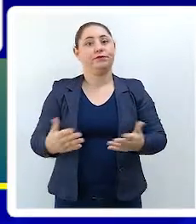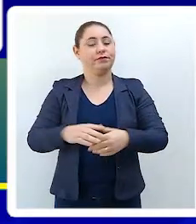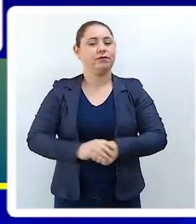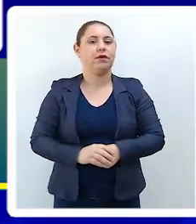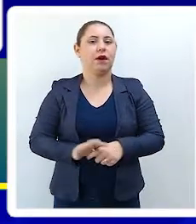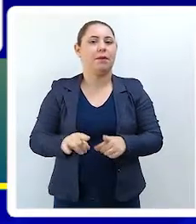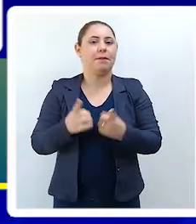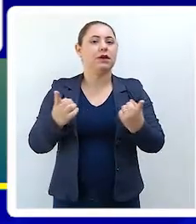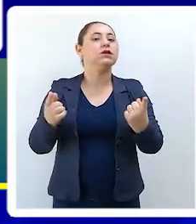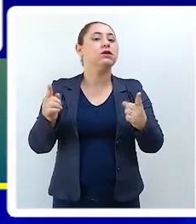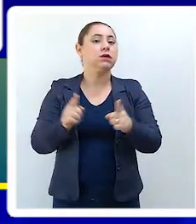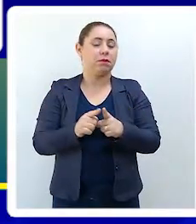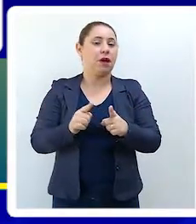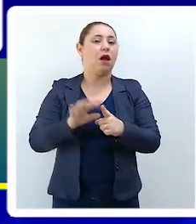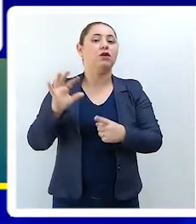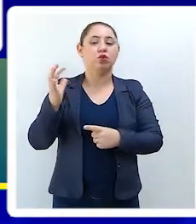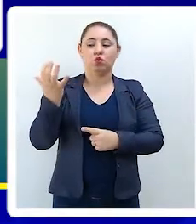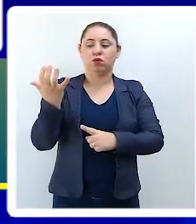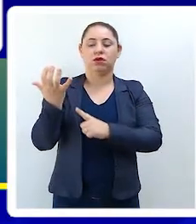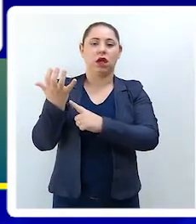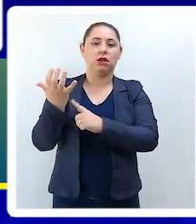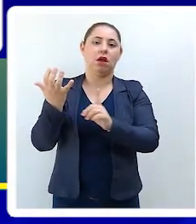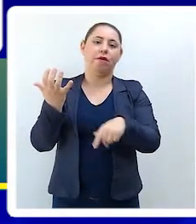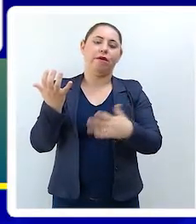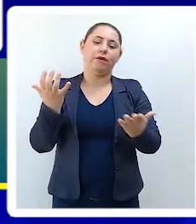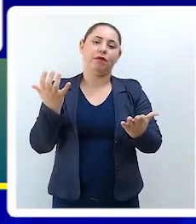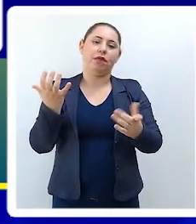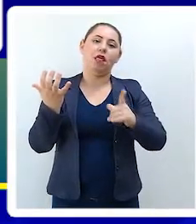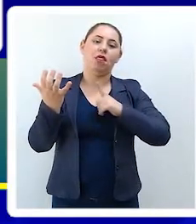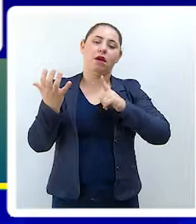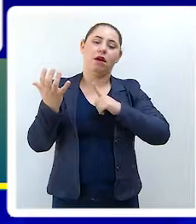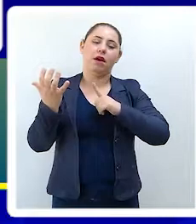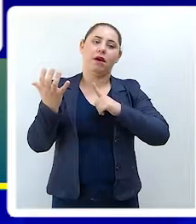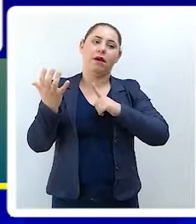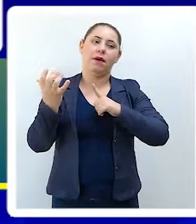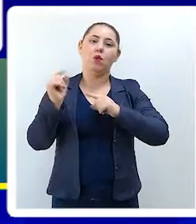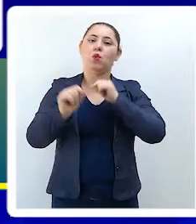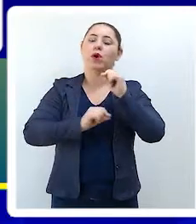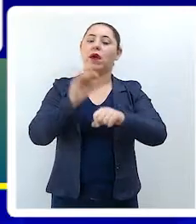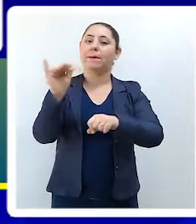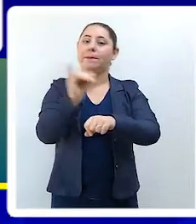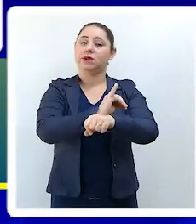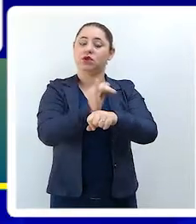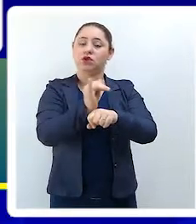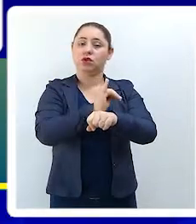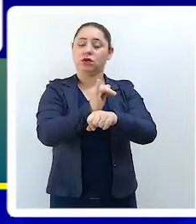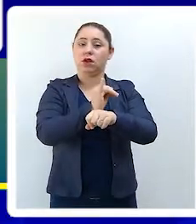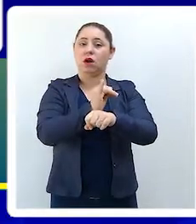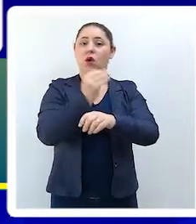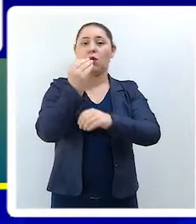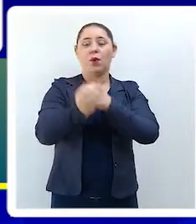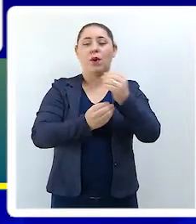mas posto que esse ato aconteça, nós temos que ter medidas